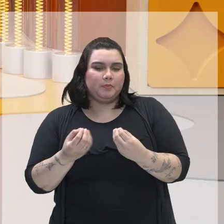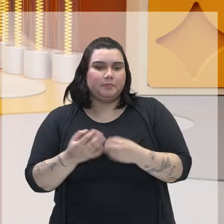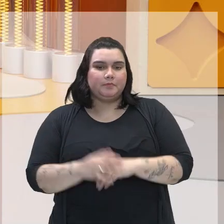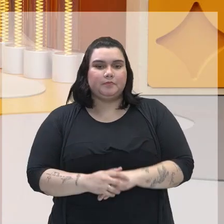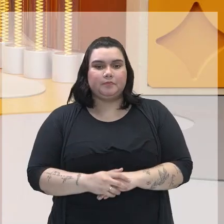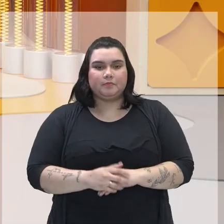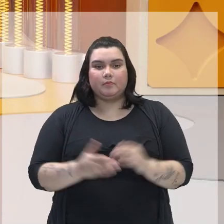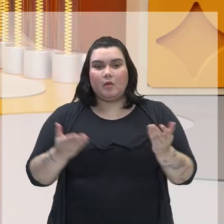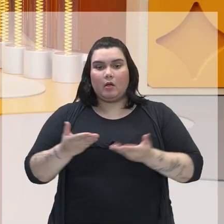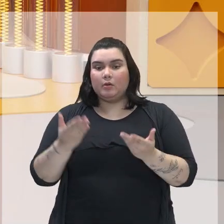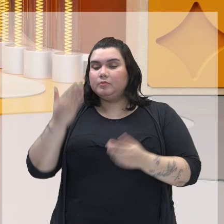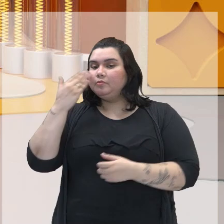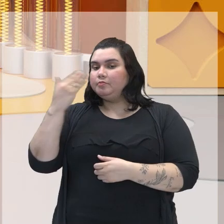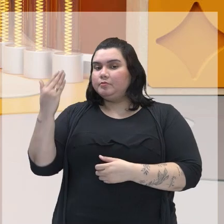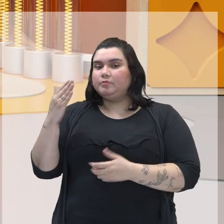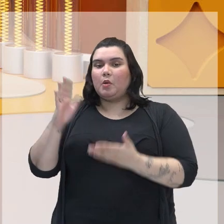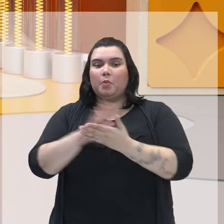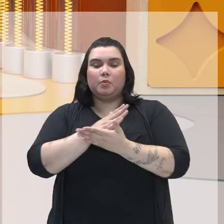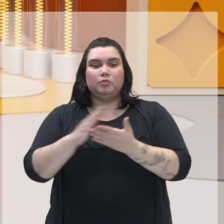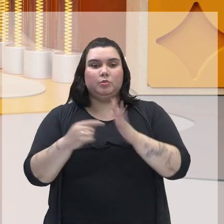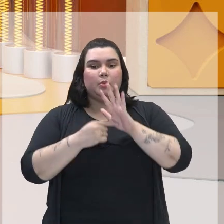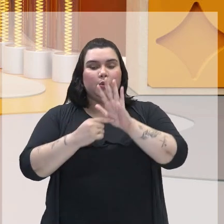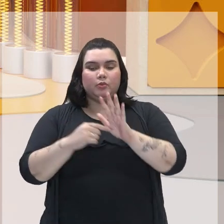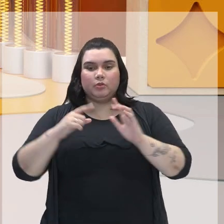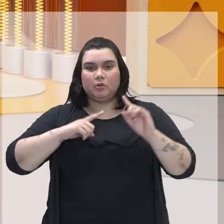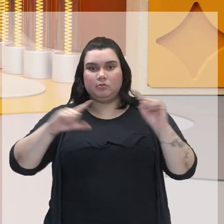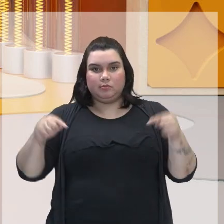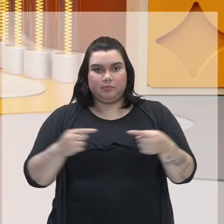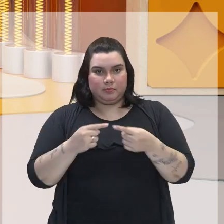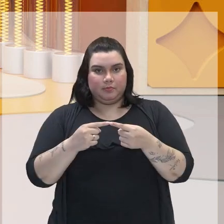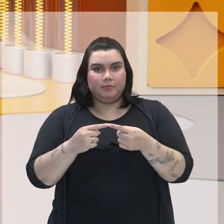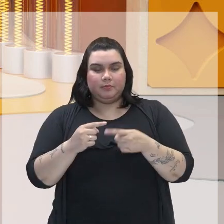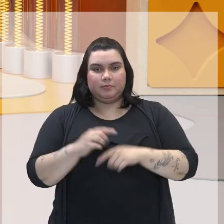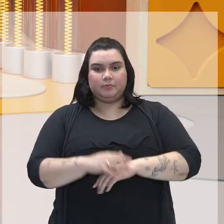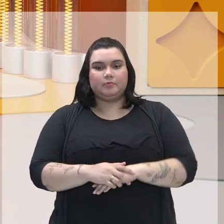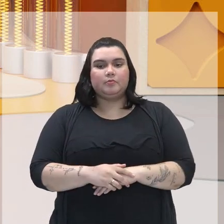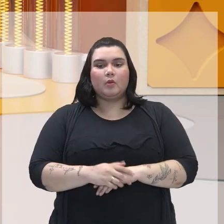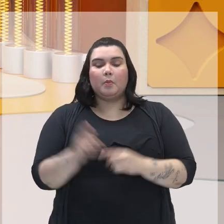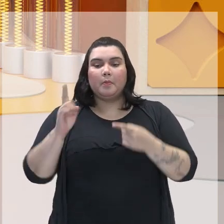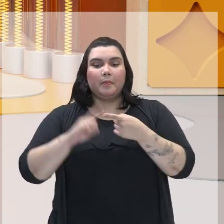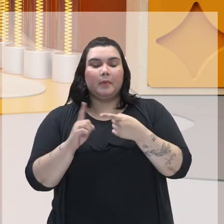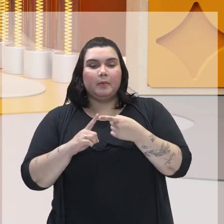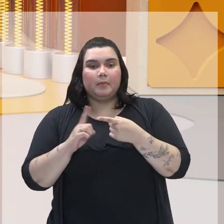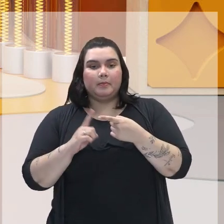então aqui alguns dos motivos que estão associados a isso. Então, o primeiro